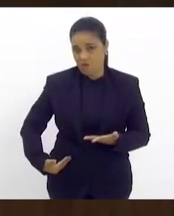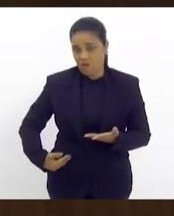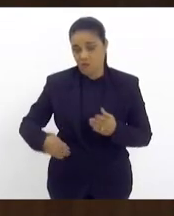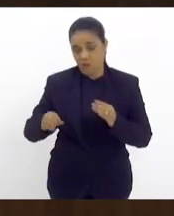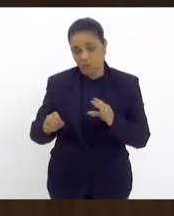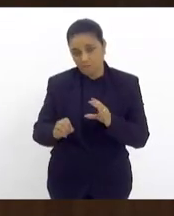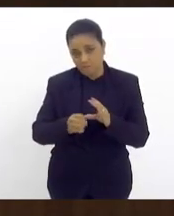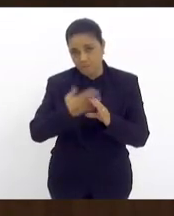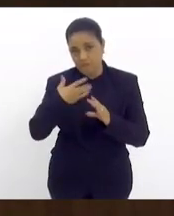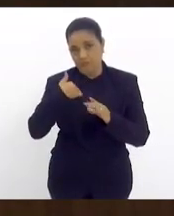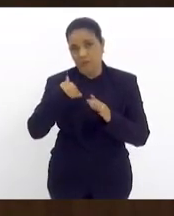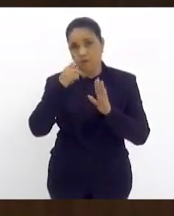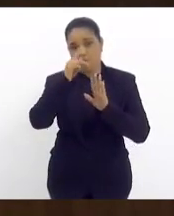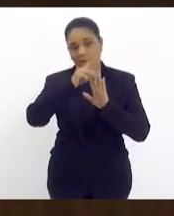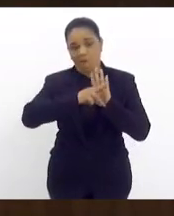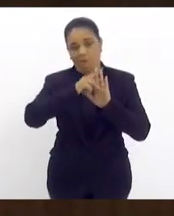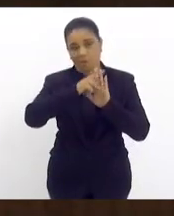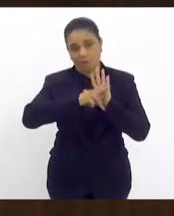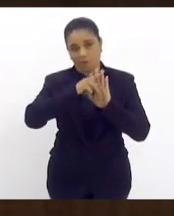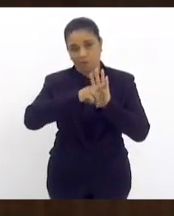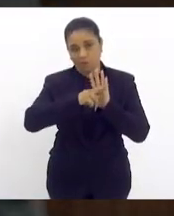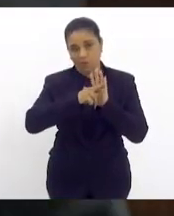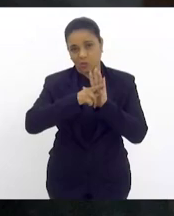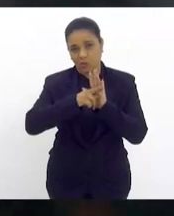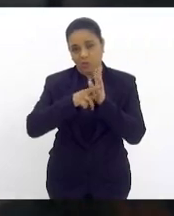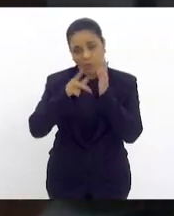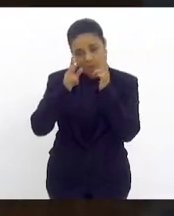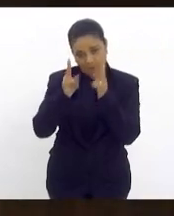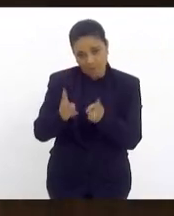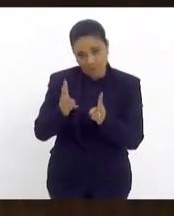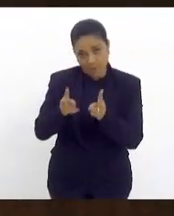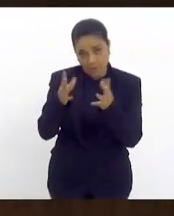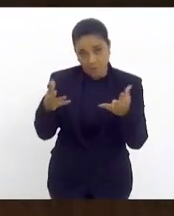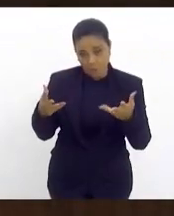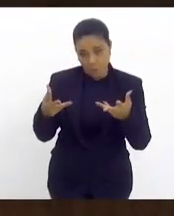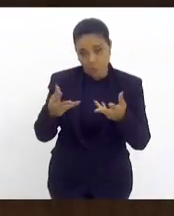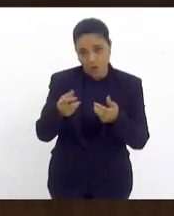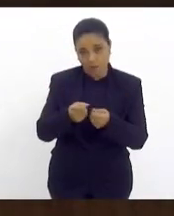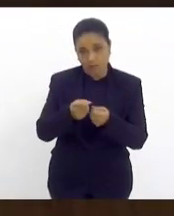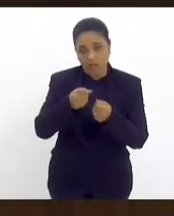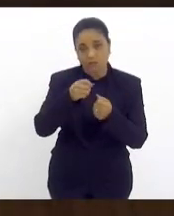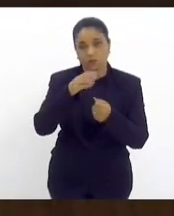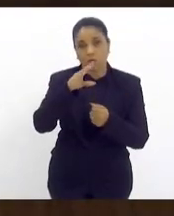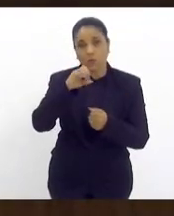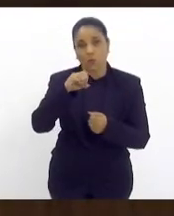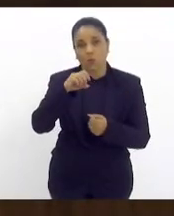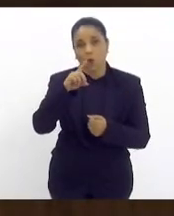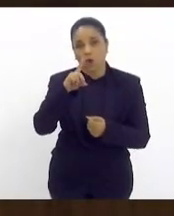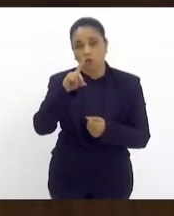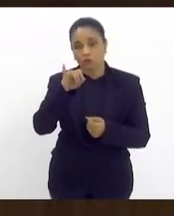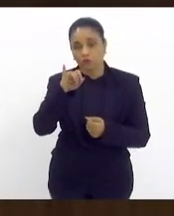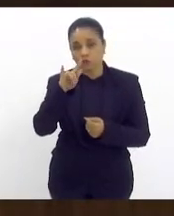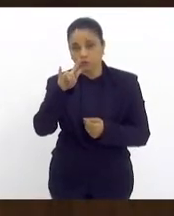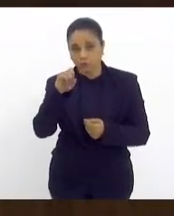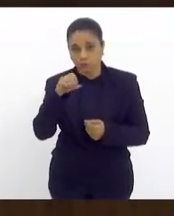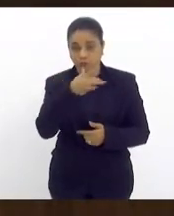qualidade seria o código da saúde e foi muito bem